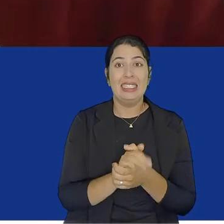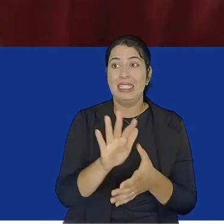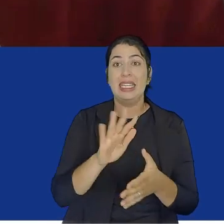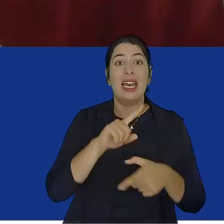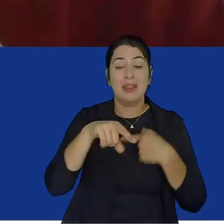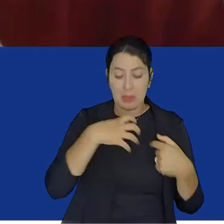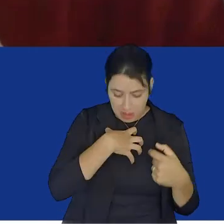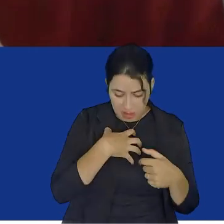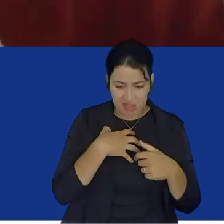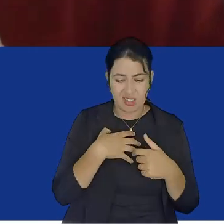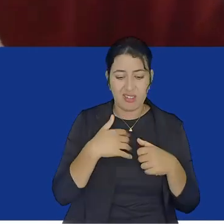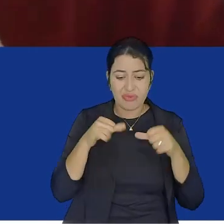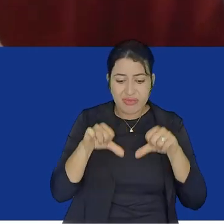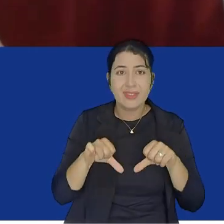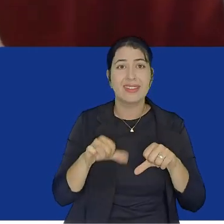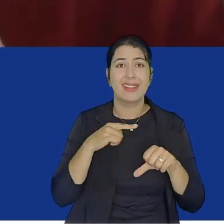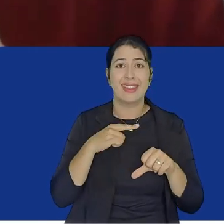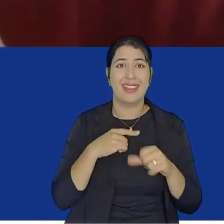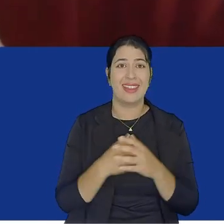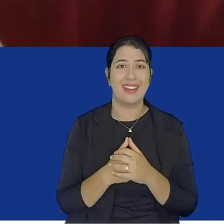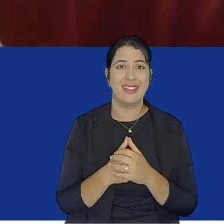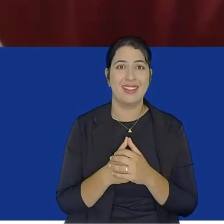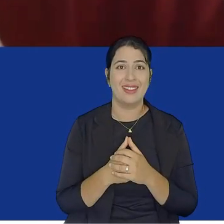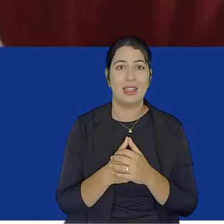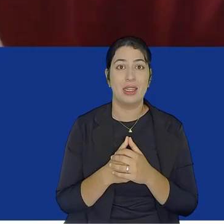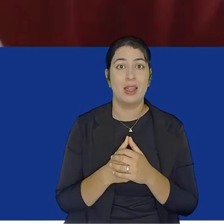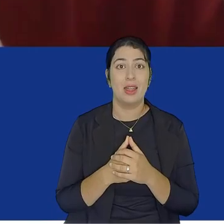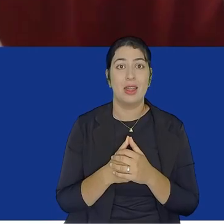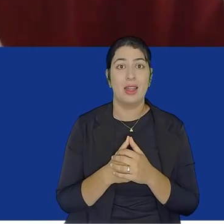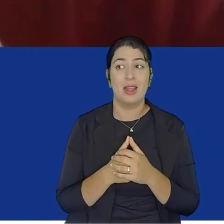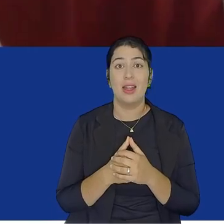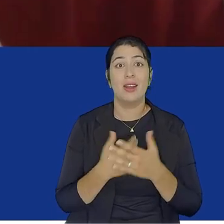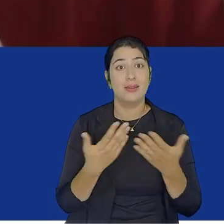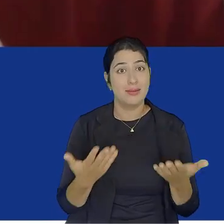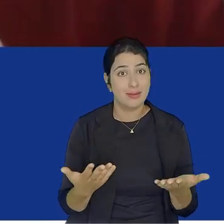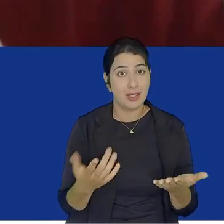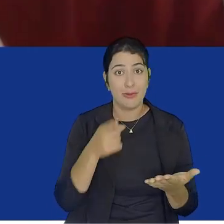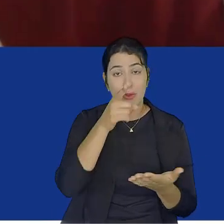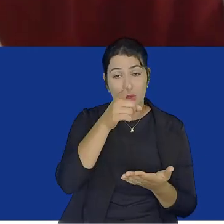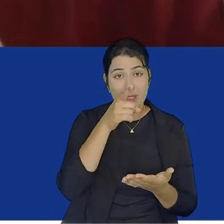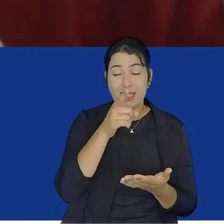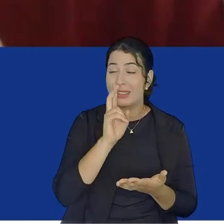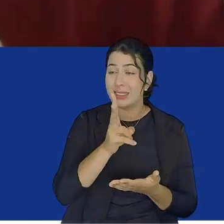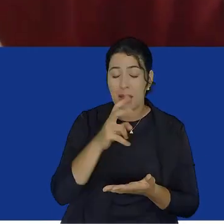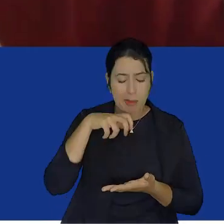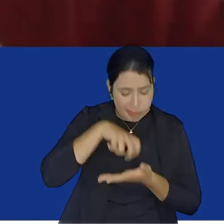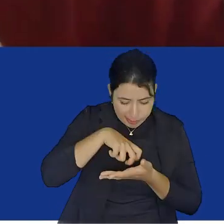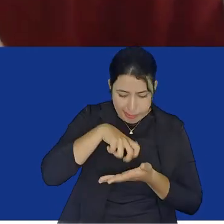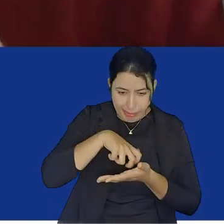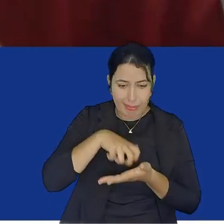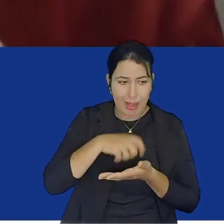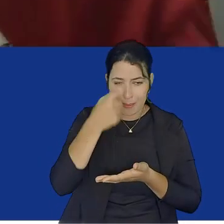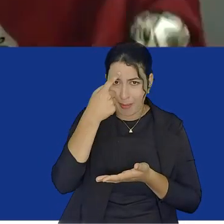geral não é. Você também não. Tipo, ninguém,